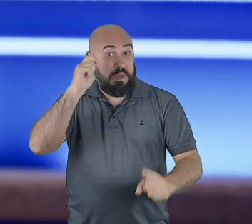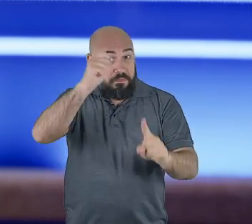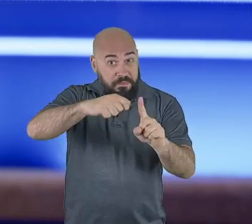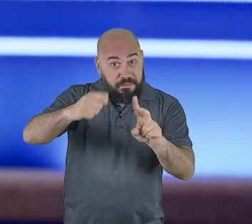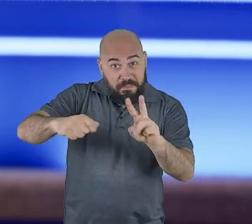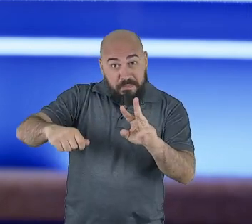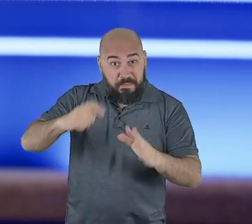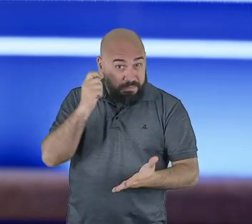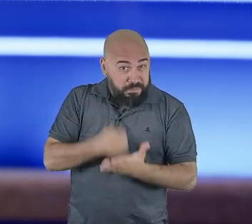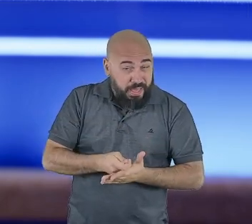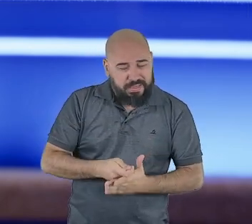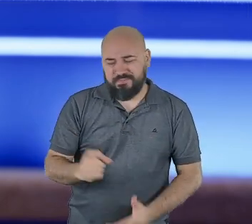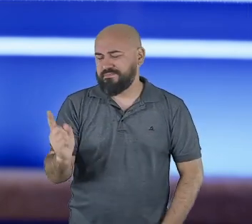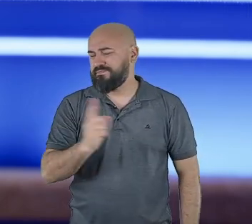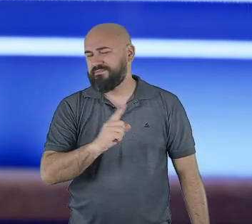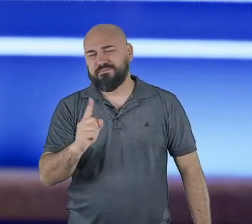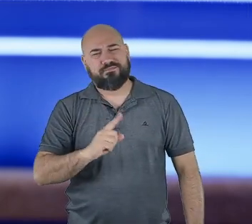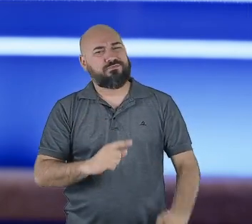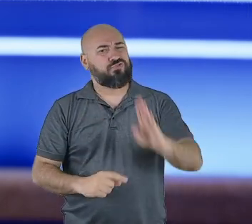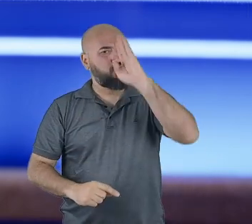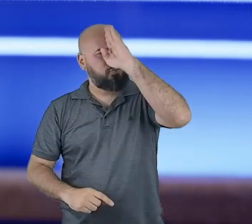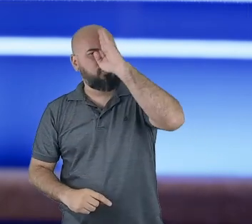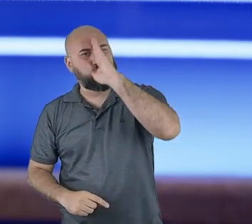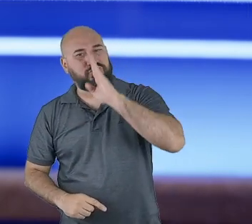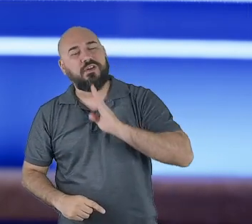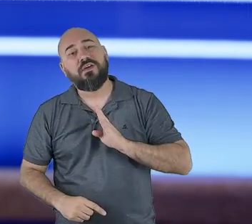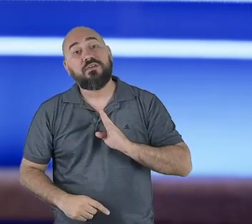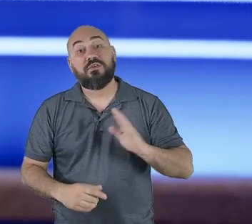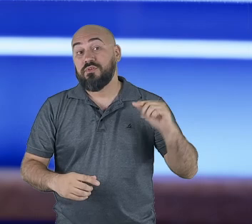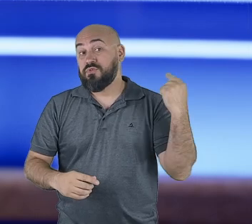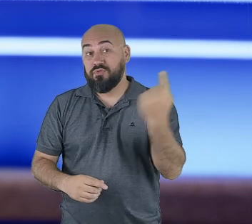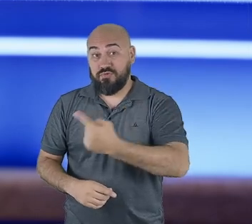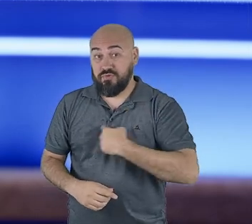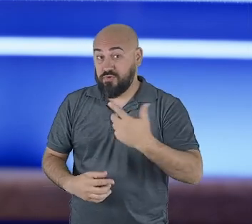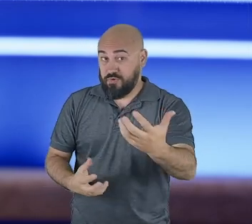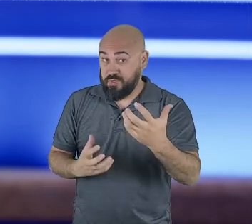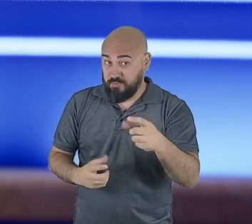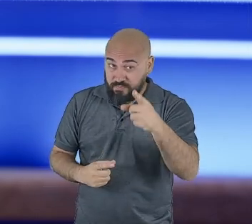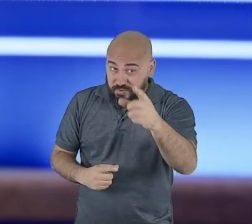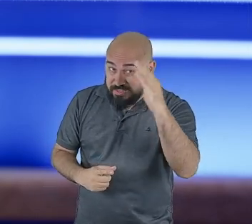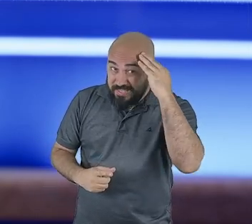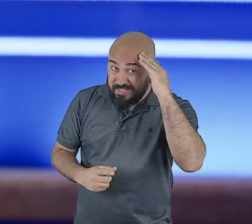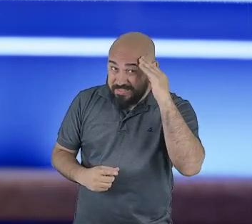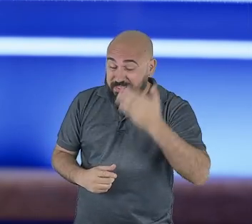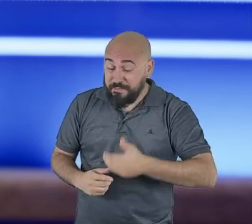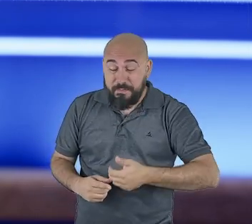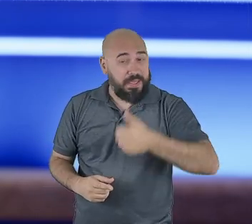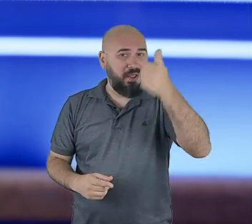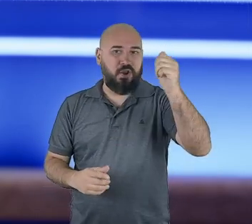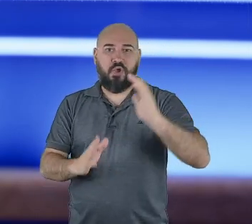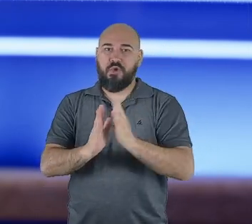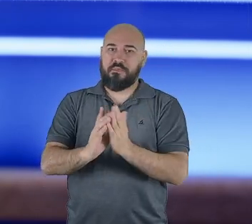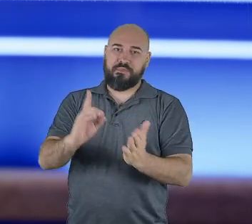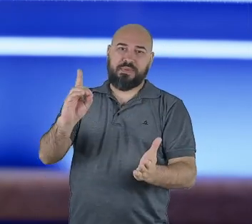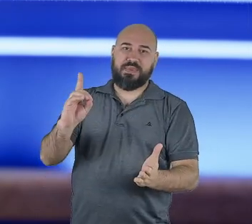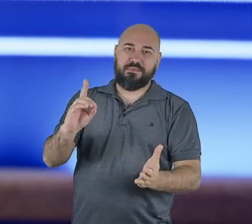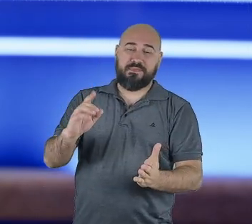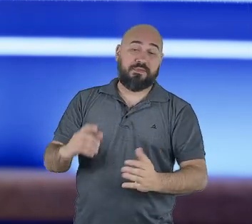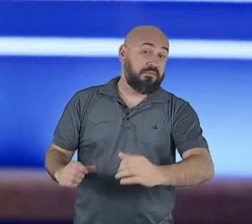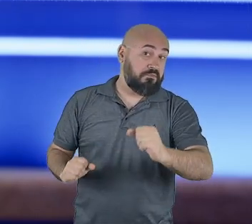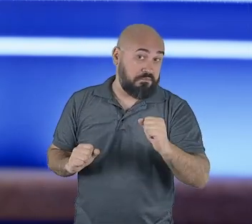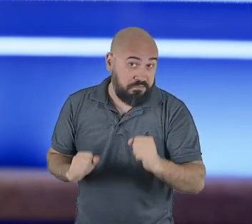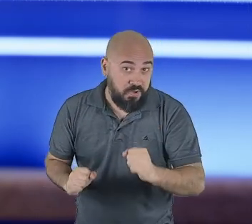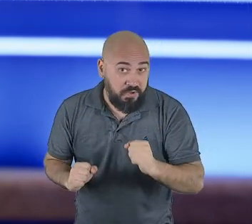nossos conteúdos, porque o que a gente quer é que você entenda e compreenda cada vez mais a palavra do Senhor. E você